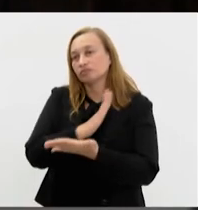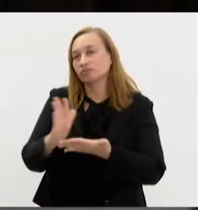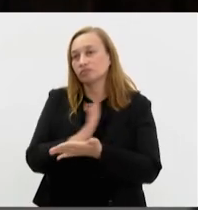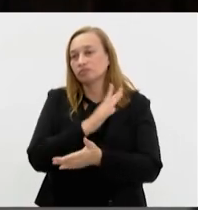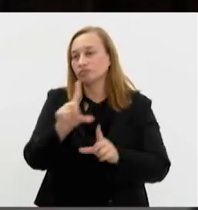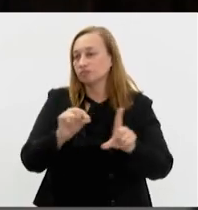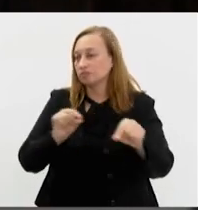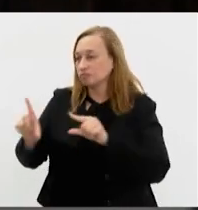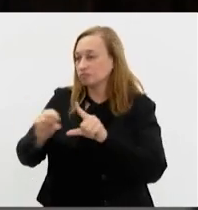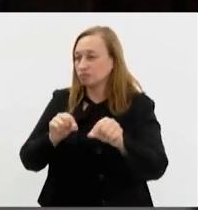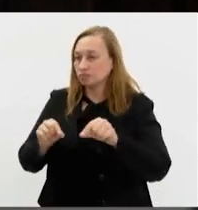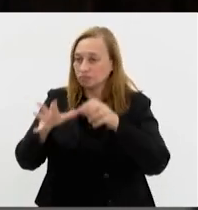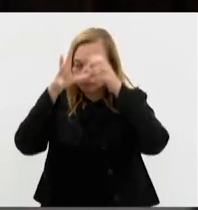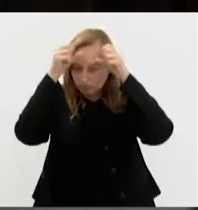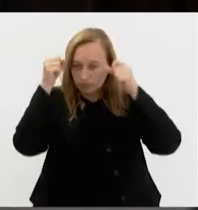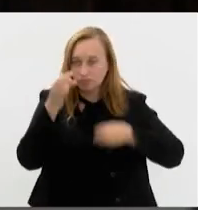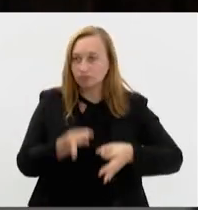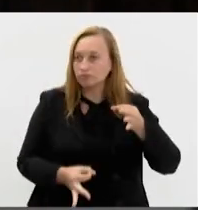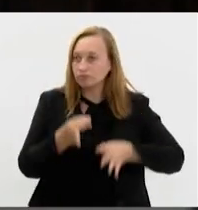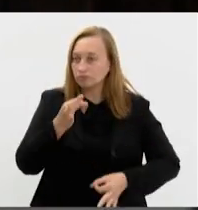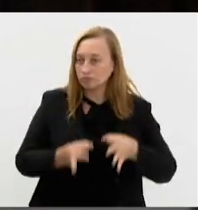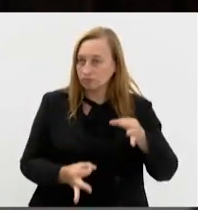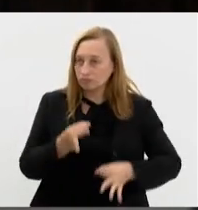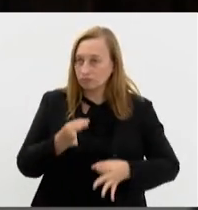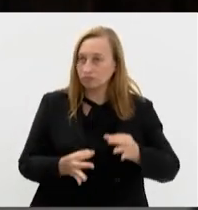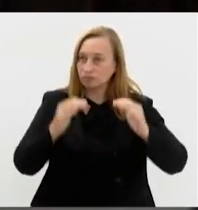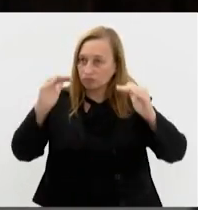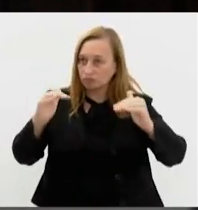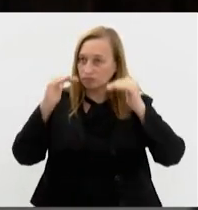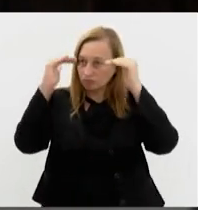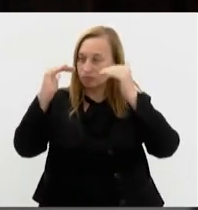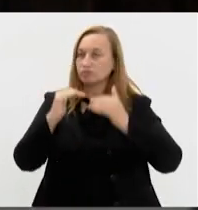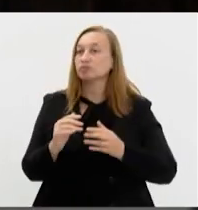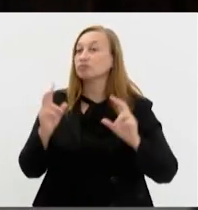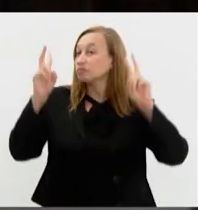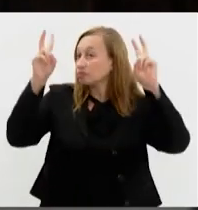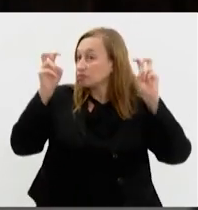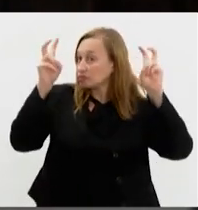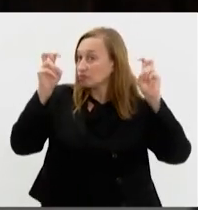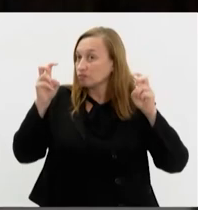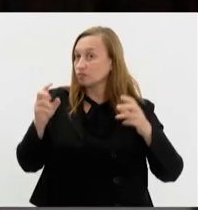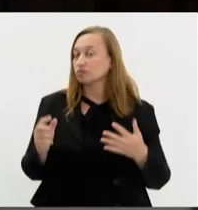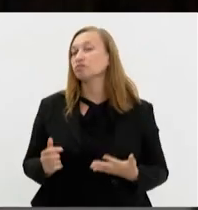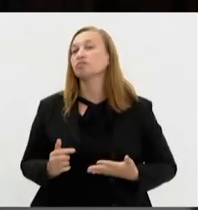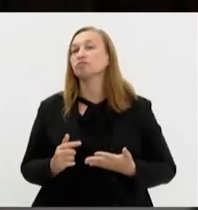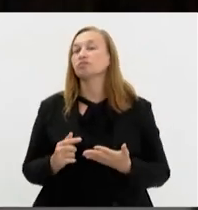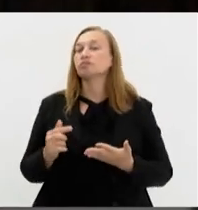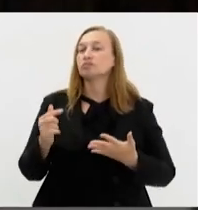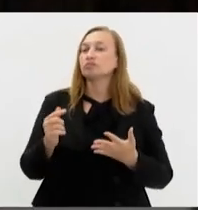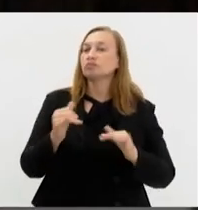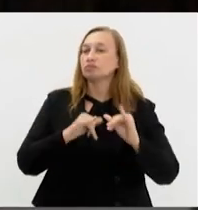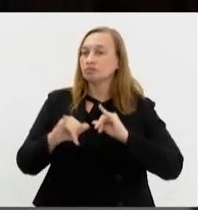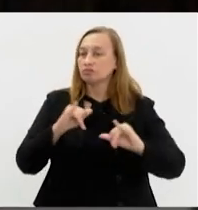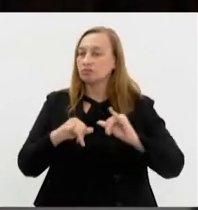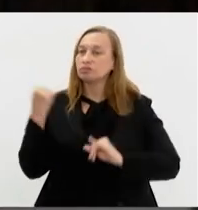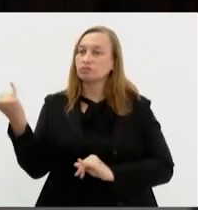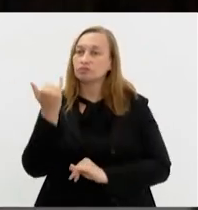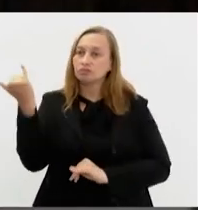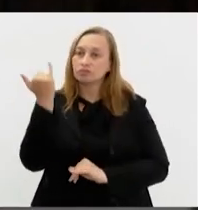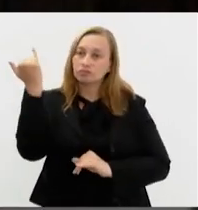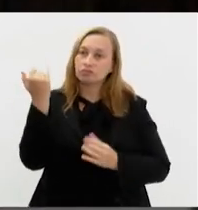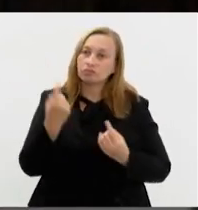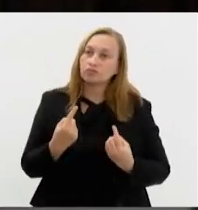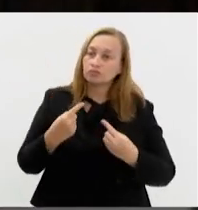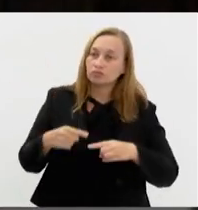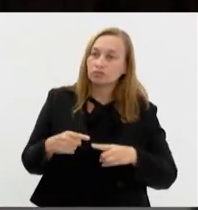tribunal excelso Nossa corte o Supremo sobre esse tema que deram alguns contornos importantes do enfrentamento dessa